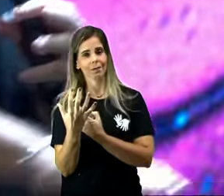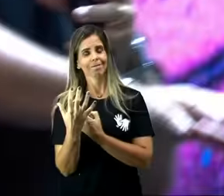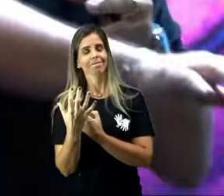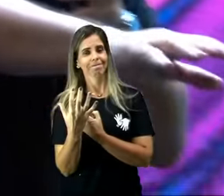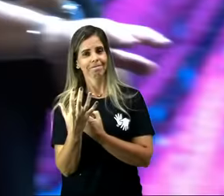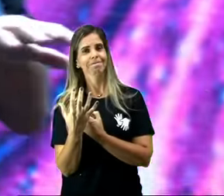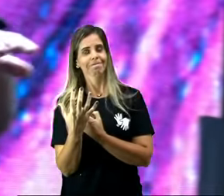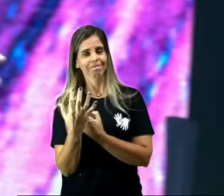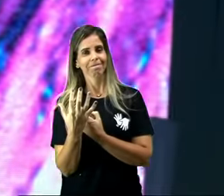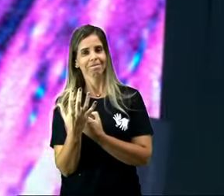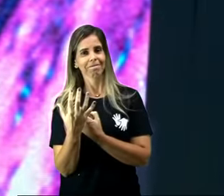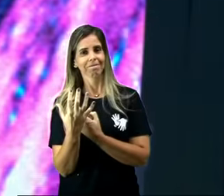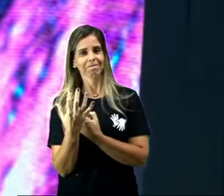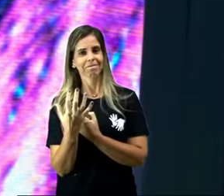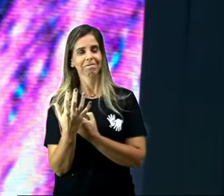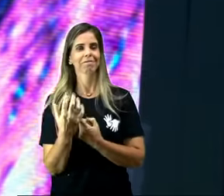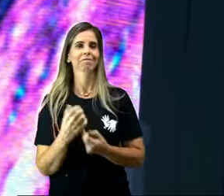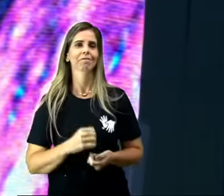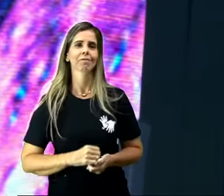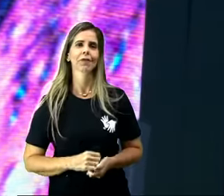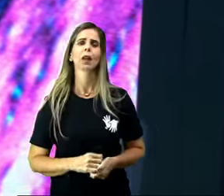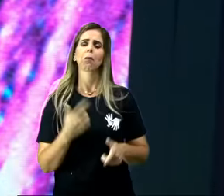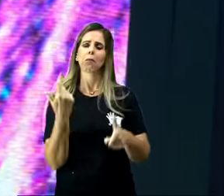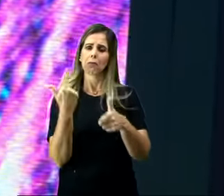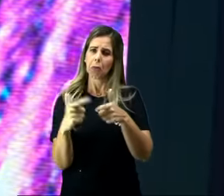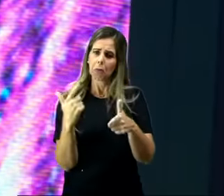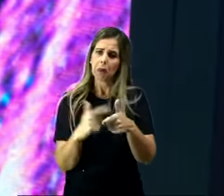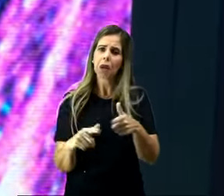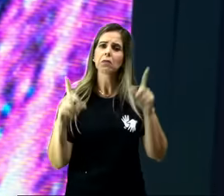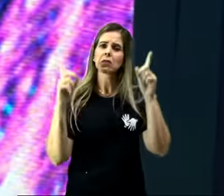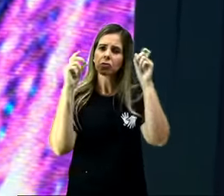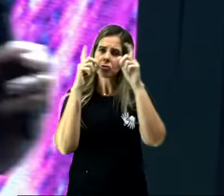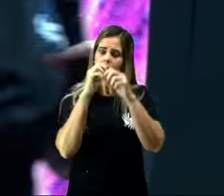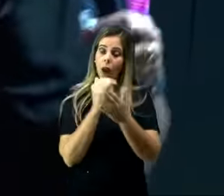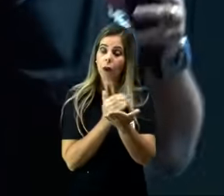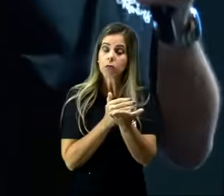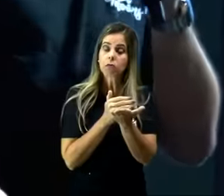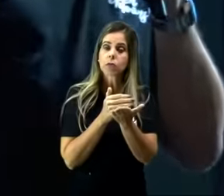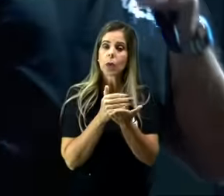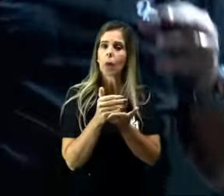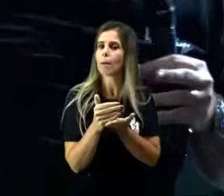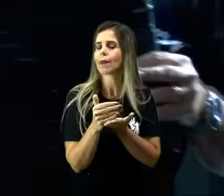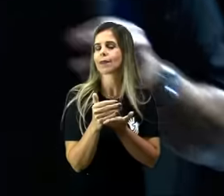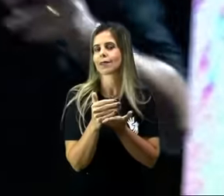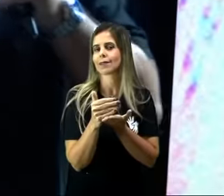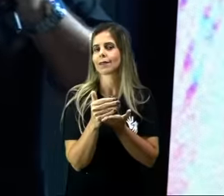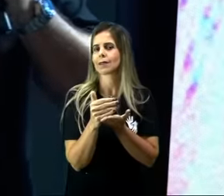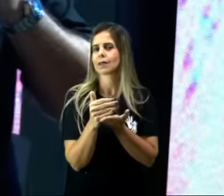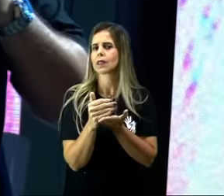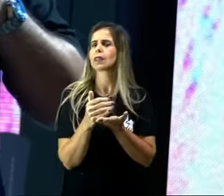Aí casei e viraram tudo maiorzinho. Eu tenho enfrentado uns demônios agora que eu falo assim,